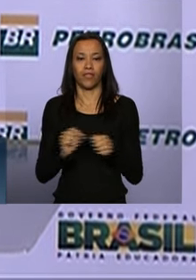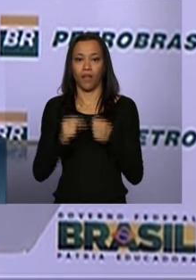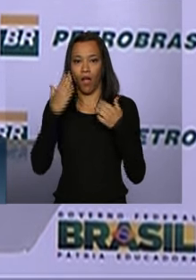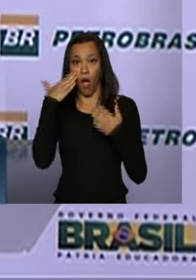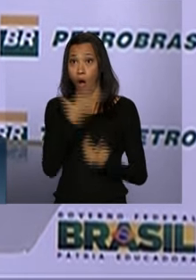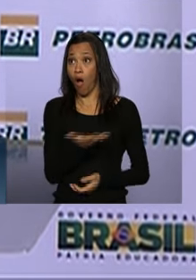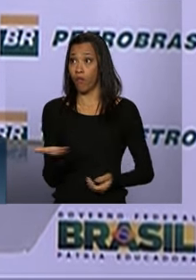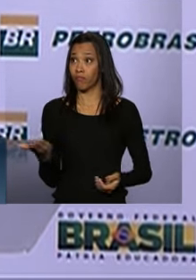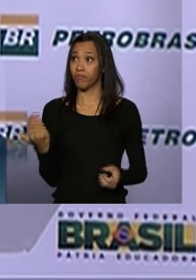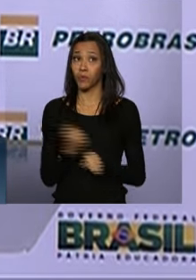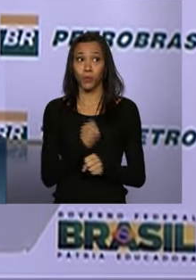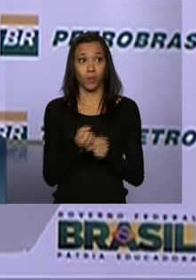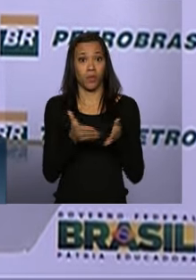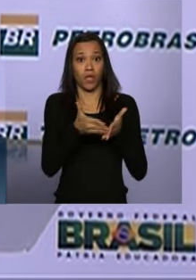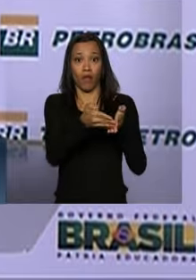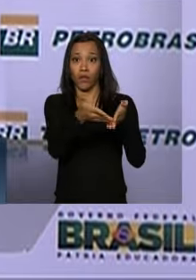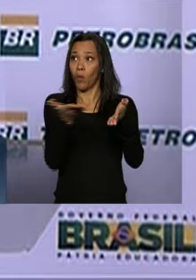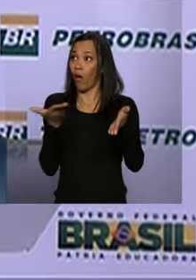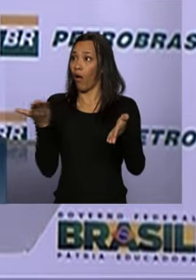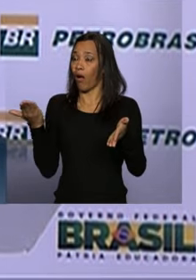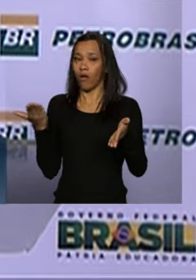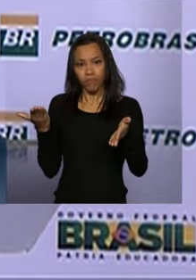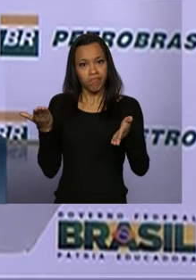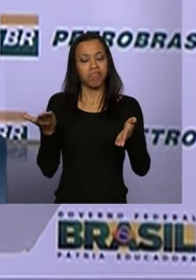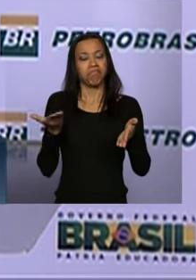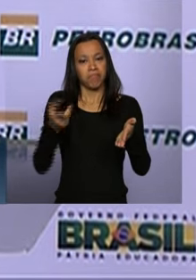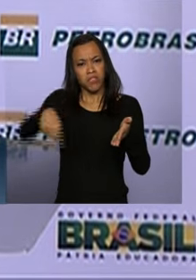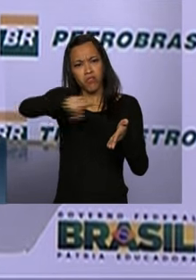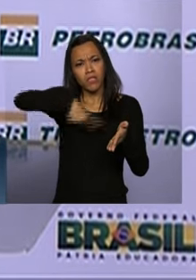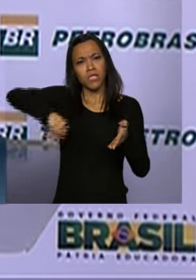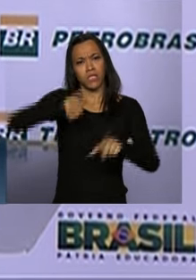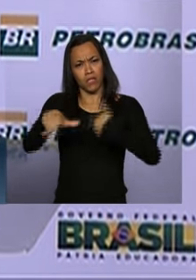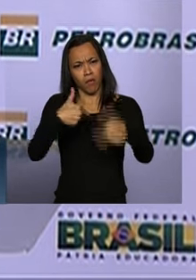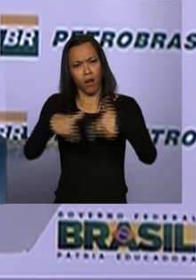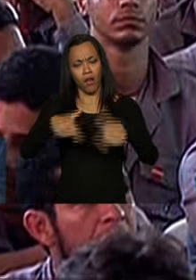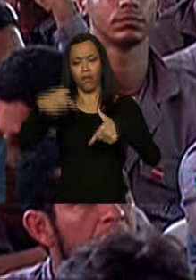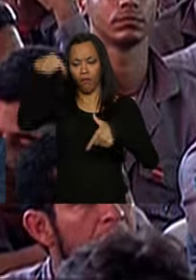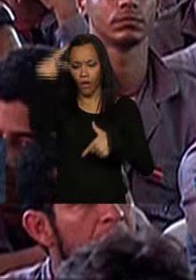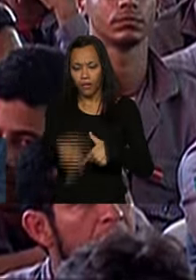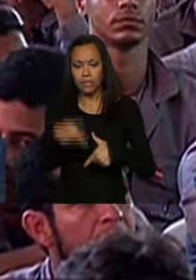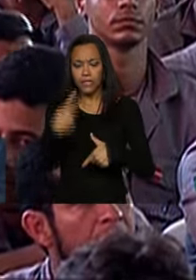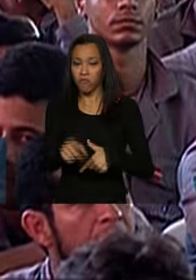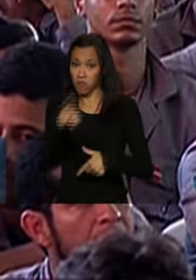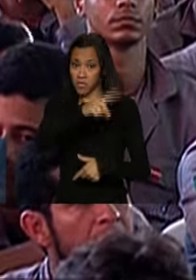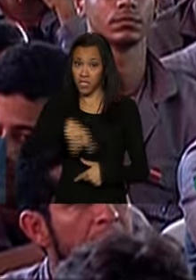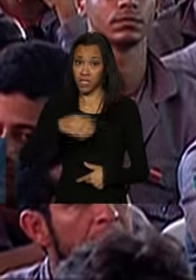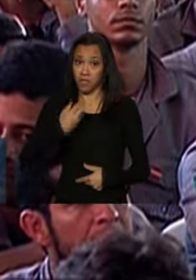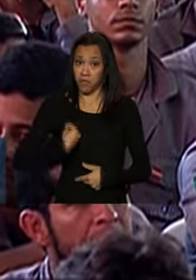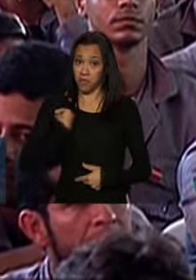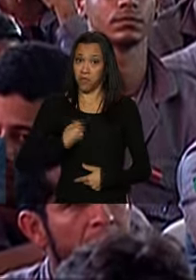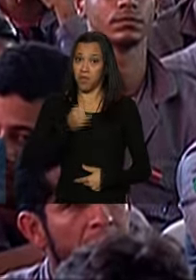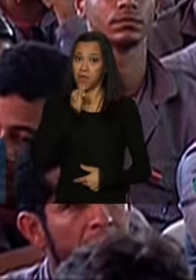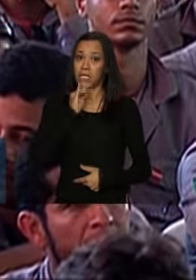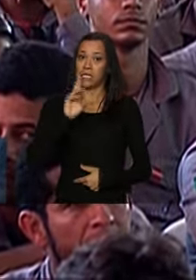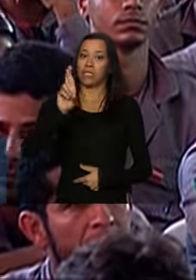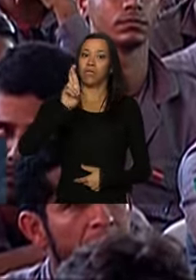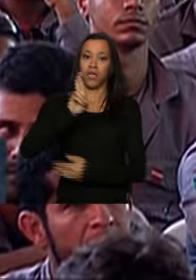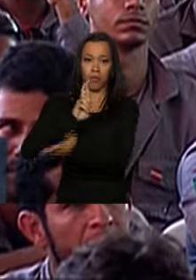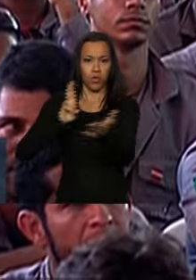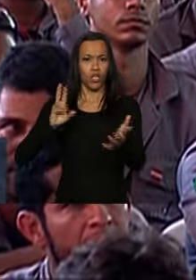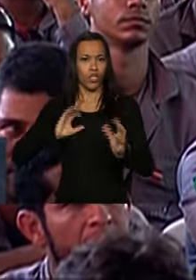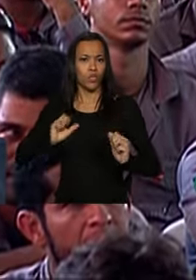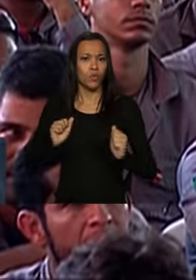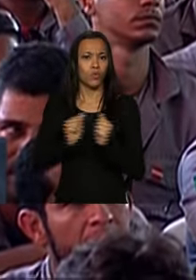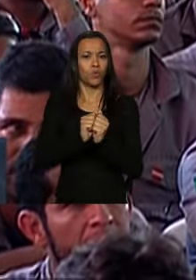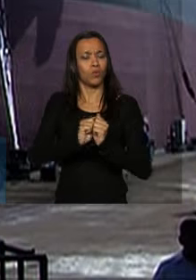fazendo. Os trabalhadores do Estaleiro Atlântico do Sul, vocês são exemplos de que juntos podemos